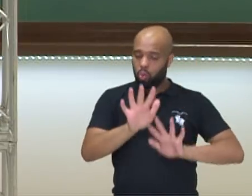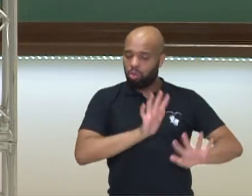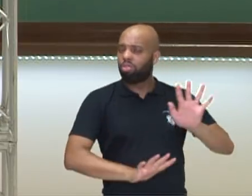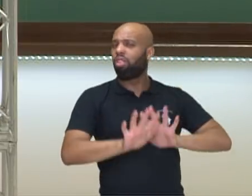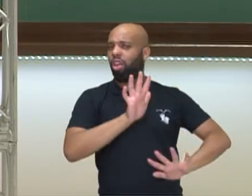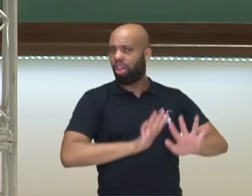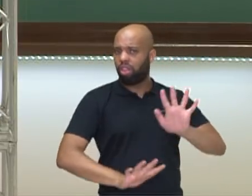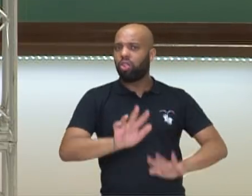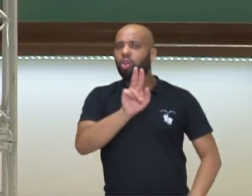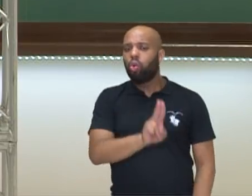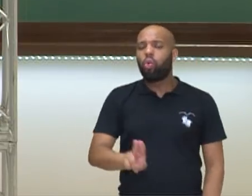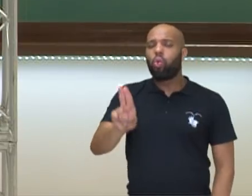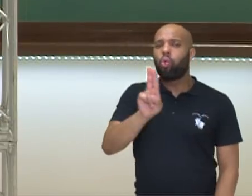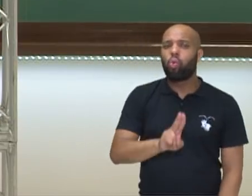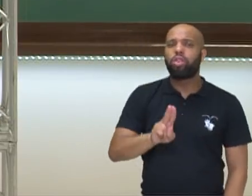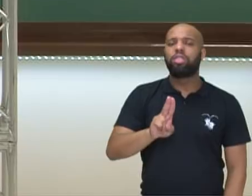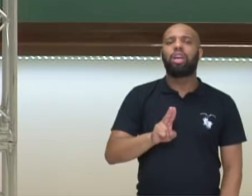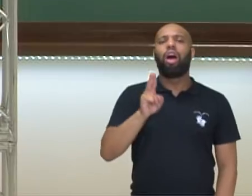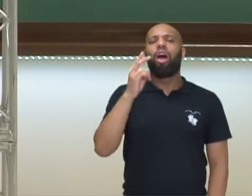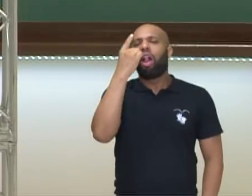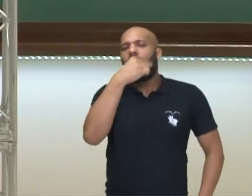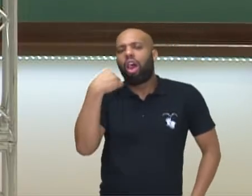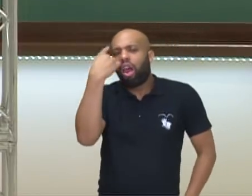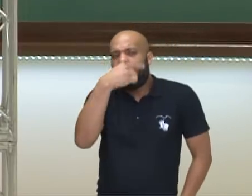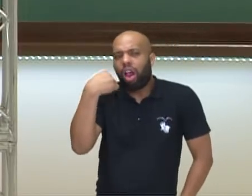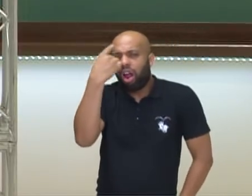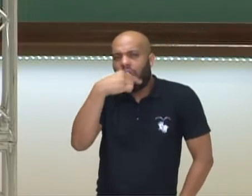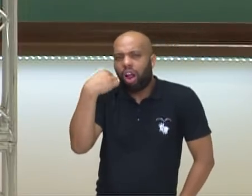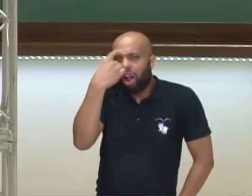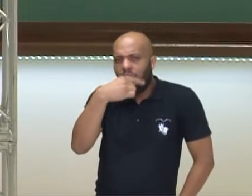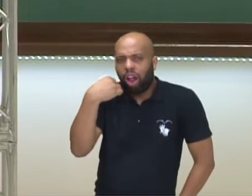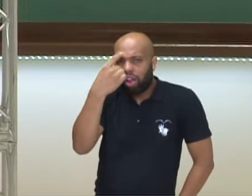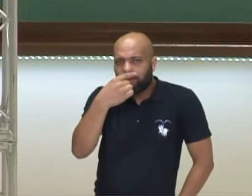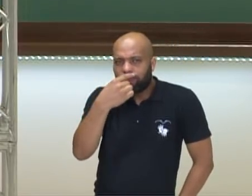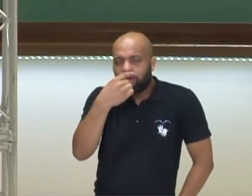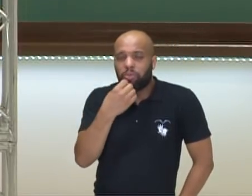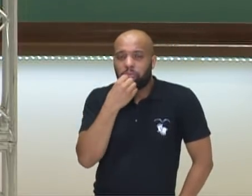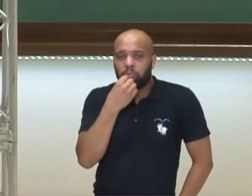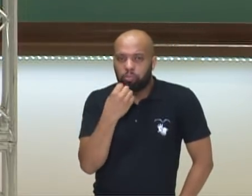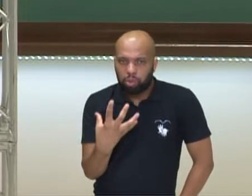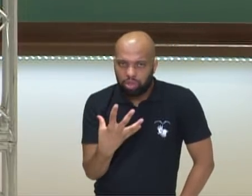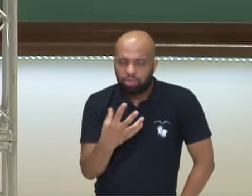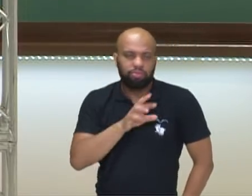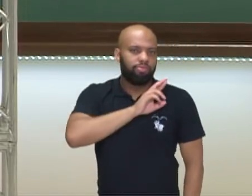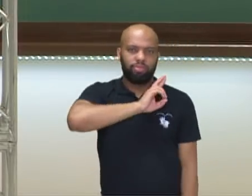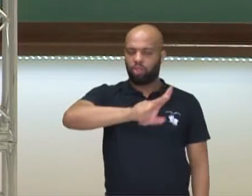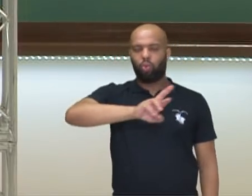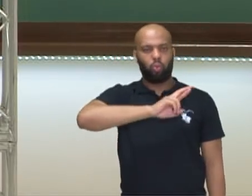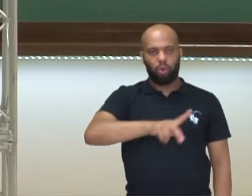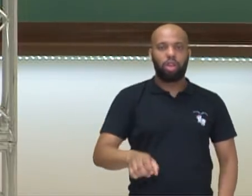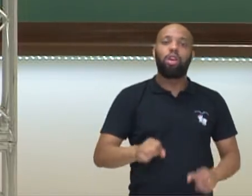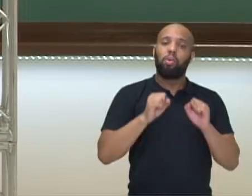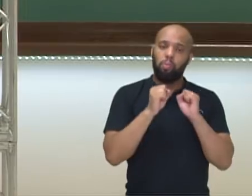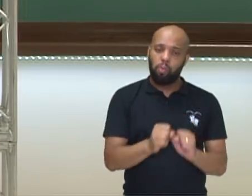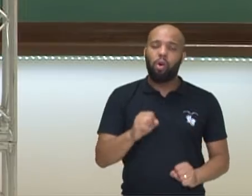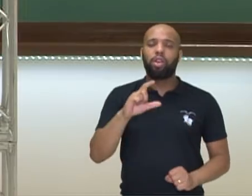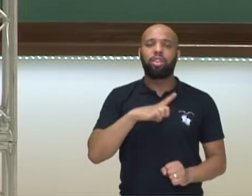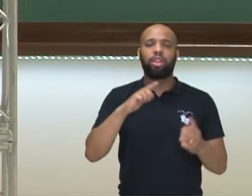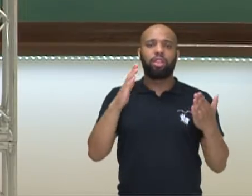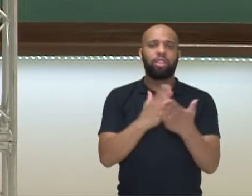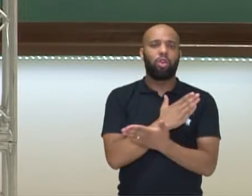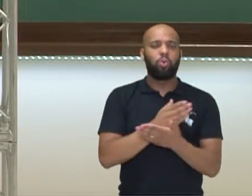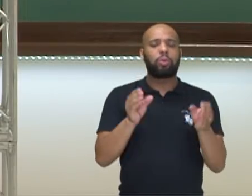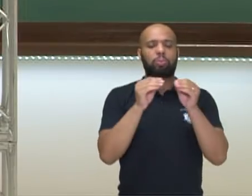cuidado, o uso muito prolongado não vai nos trazer benefícios, pode trazer